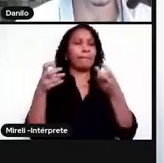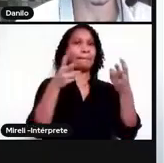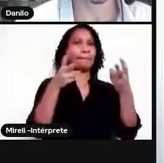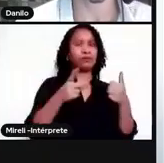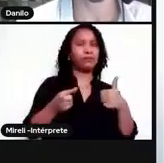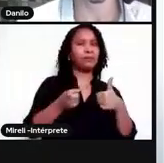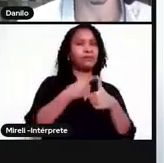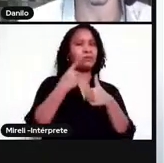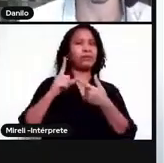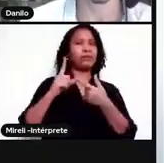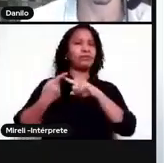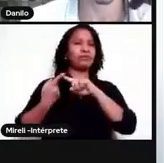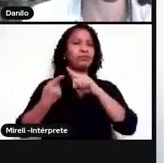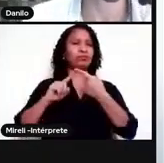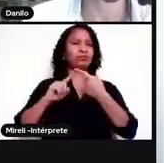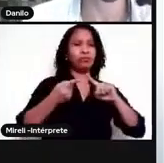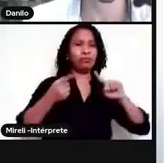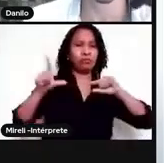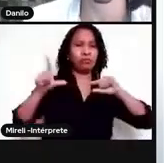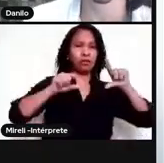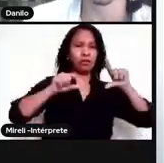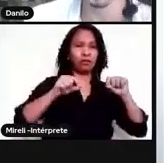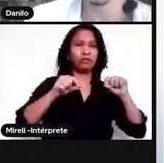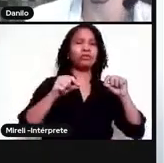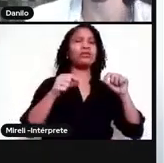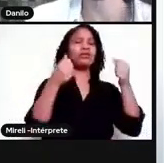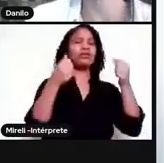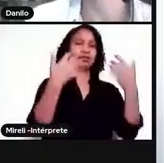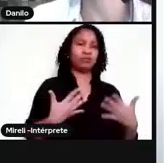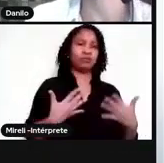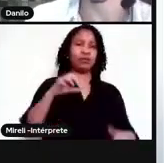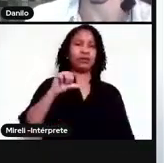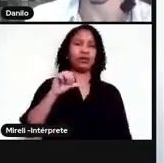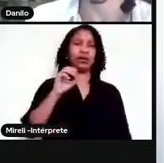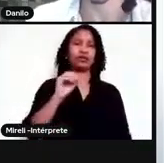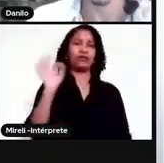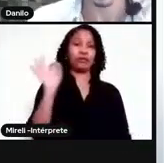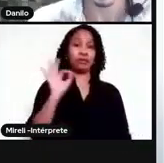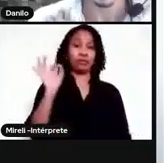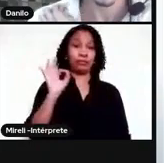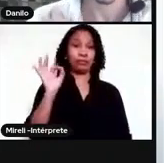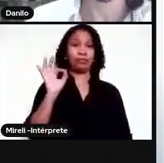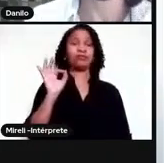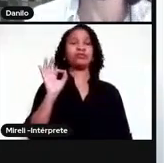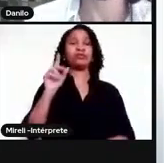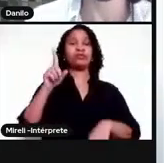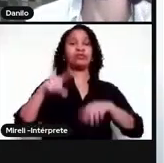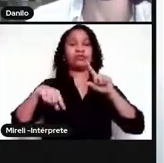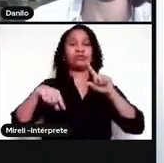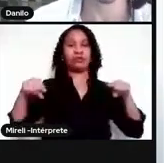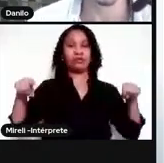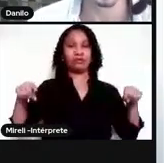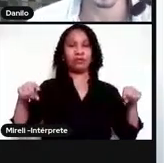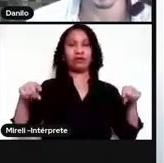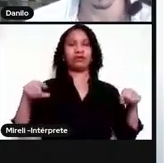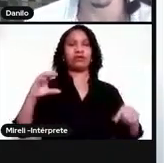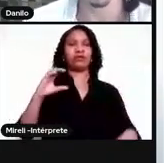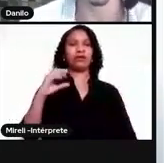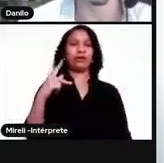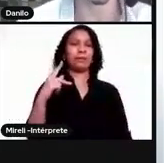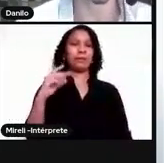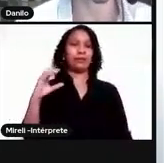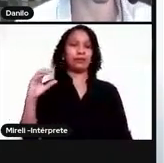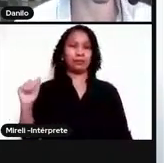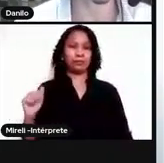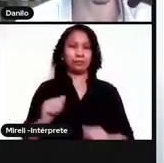selecionadas para explicar pelo menos 90% da variância dessas CPs, e as variáveis que